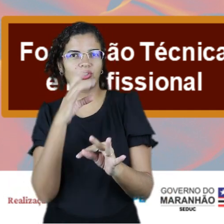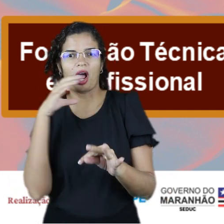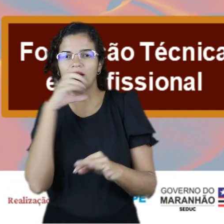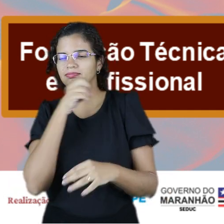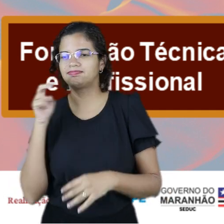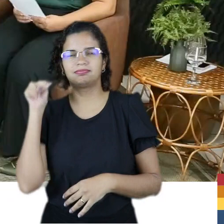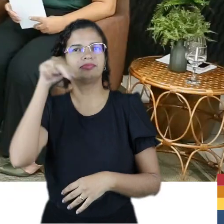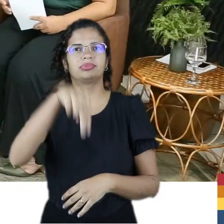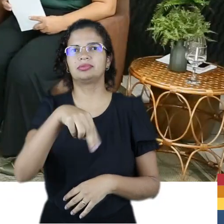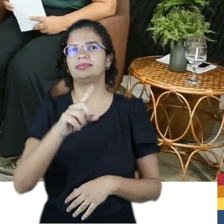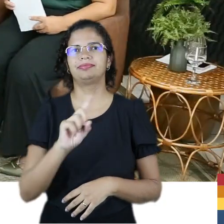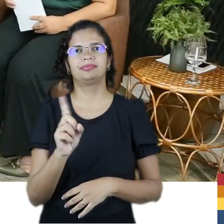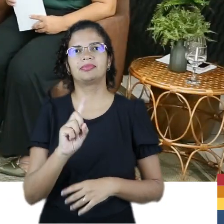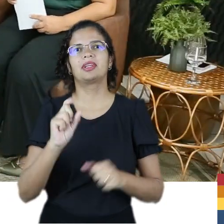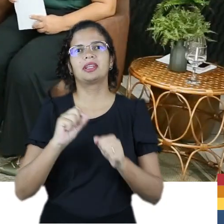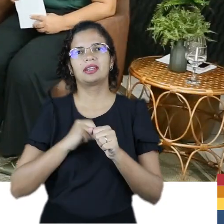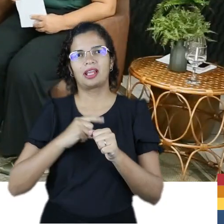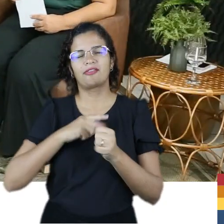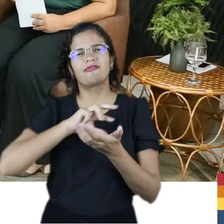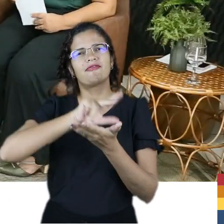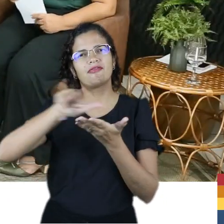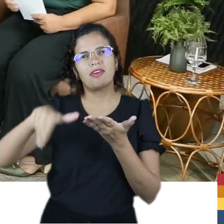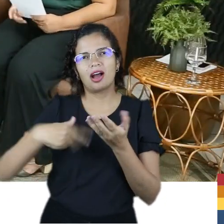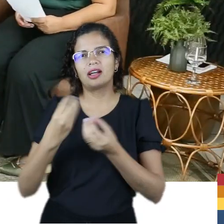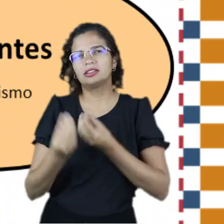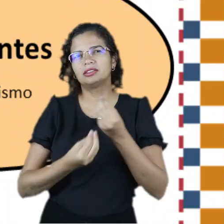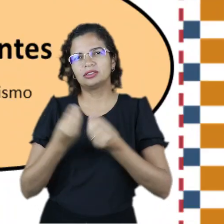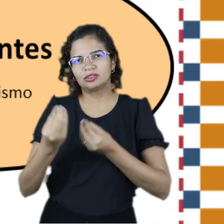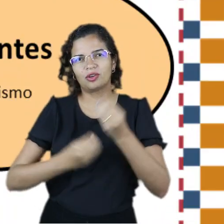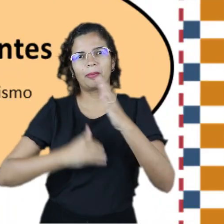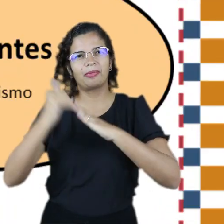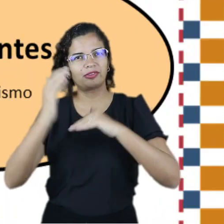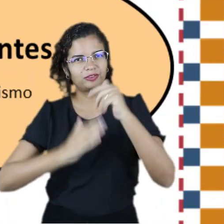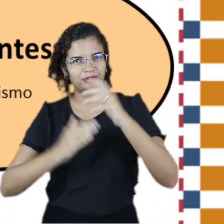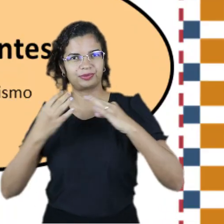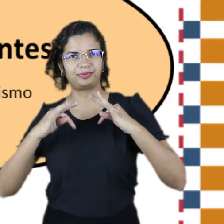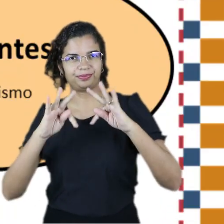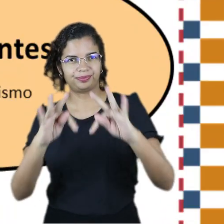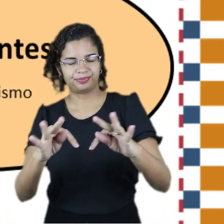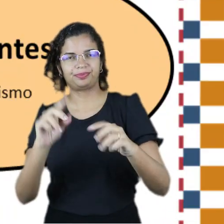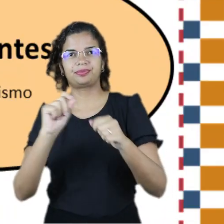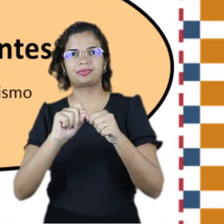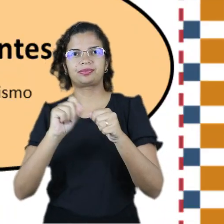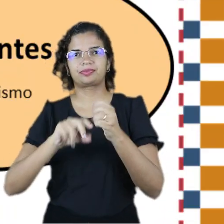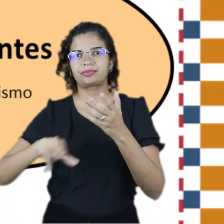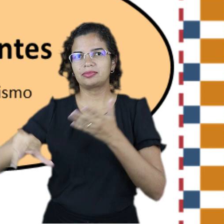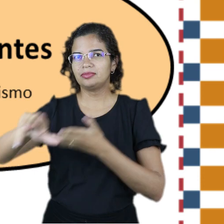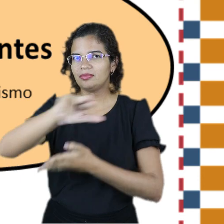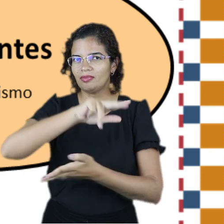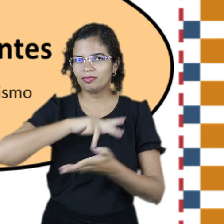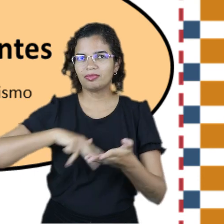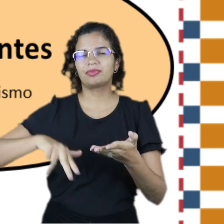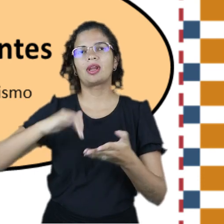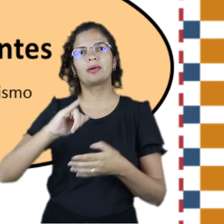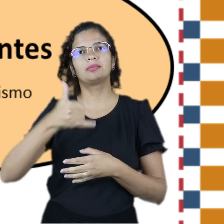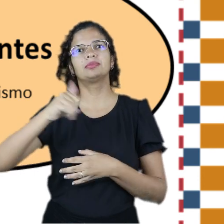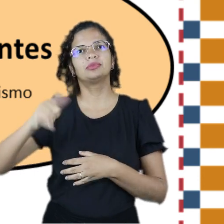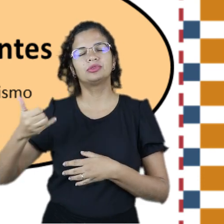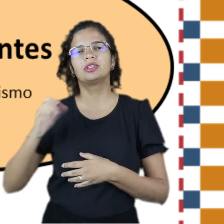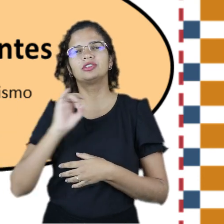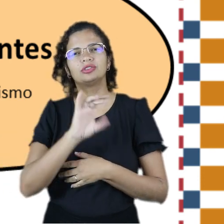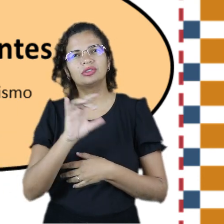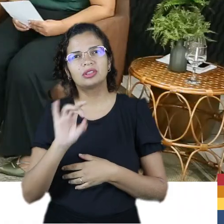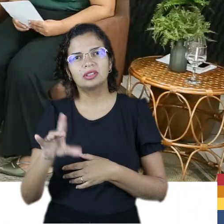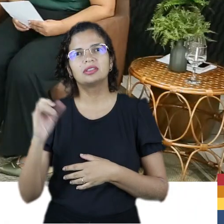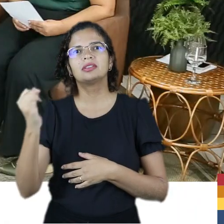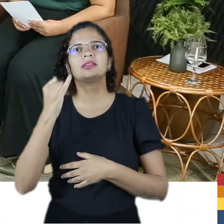a culminar no quinto itinerário chamado de formação técnica e profissional. Então, a nossa